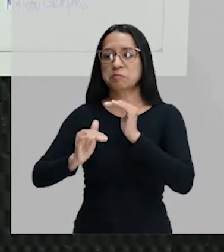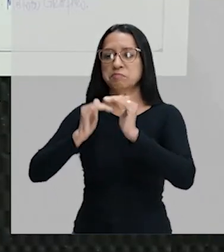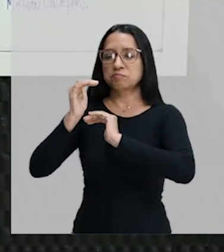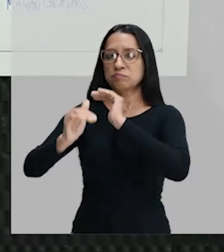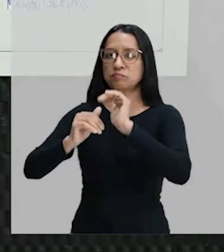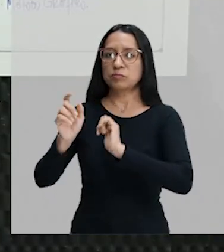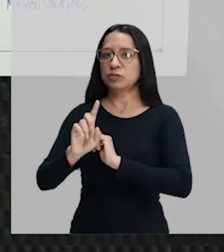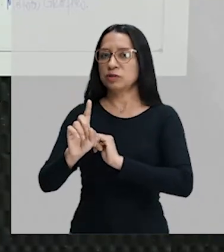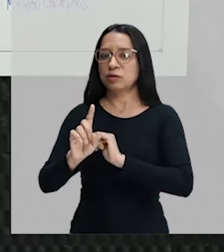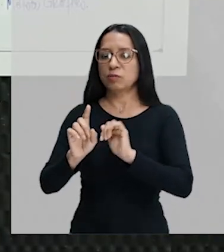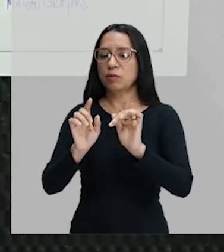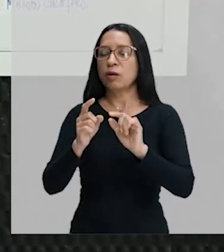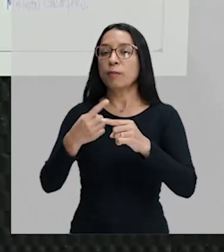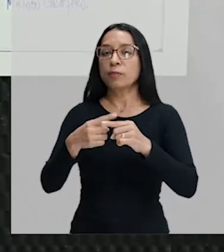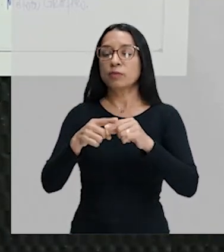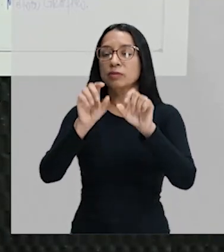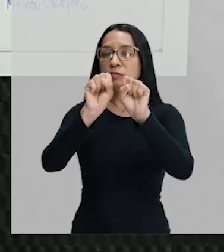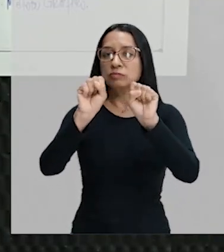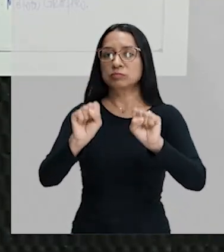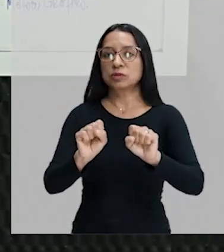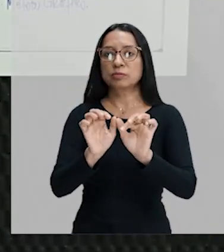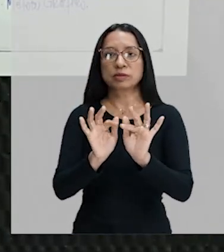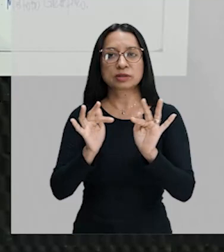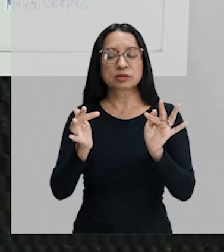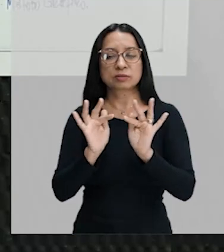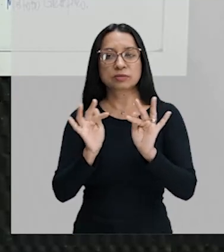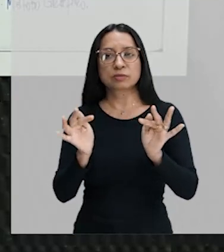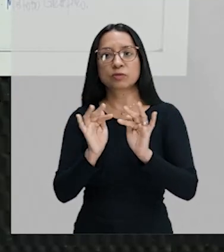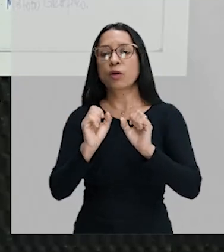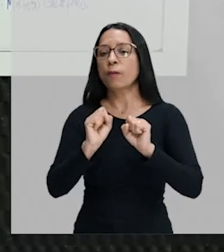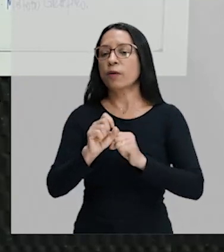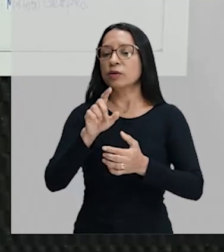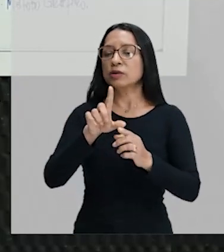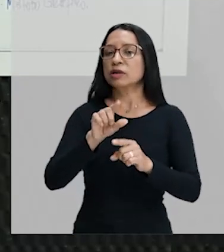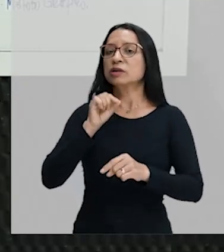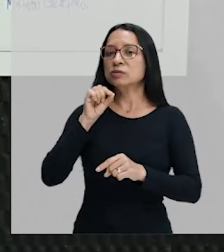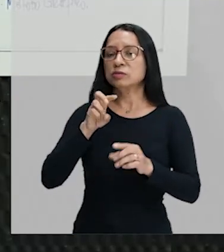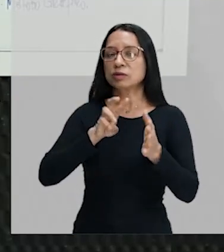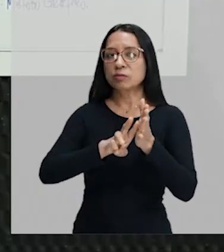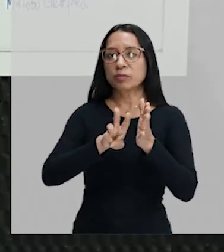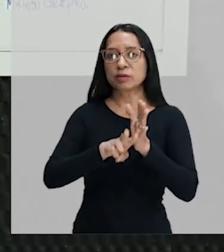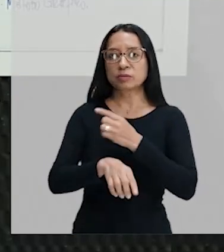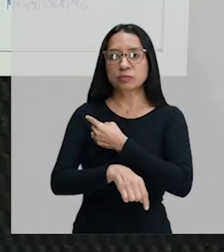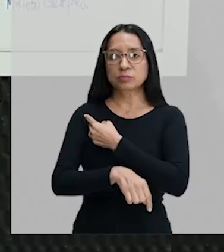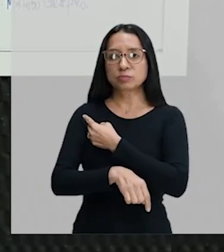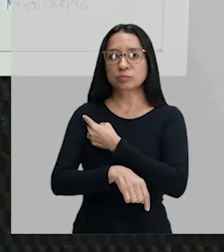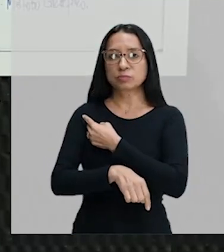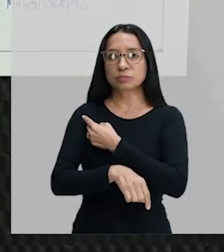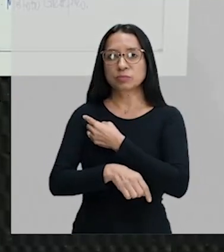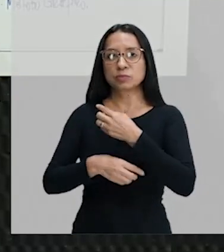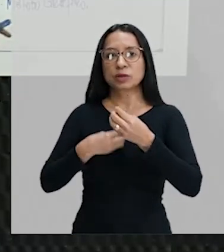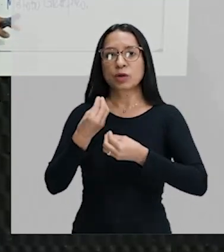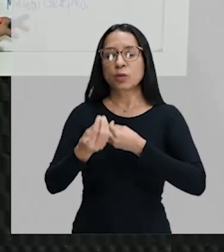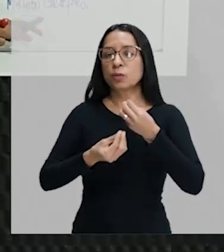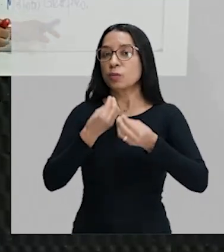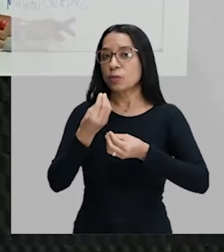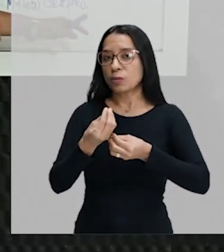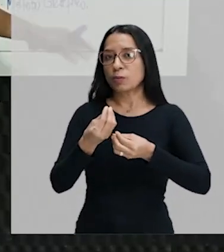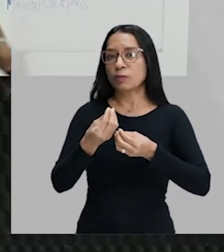simples, certo? Então, você pode escolher um método desse. E algo importante também que a gente vai ver é como